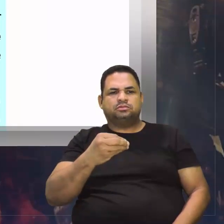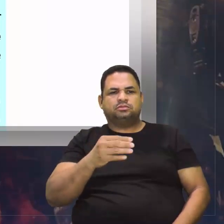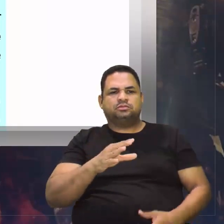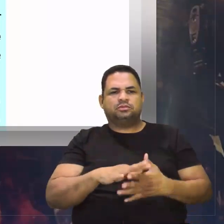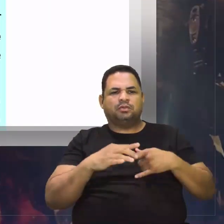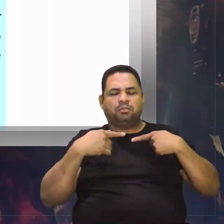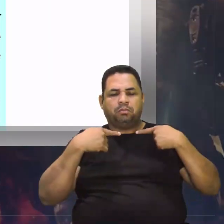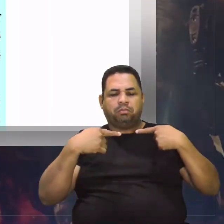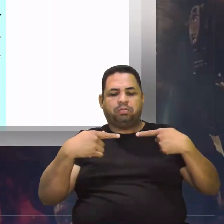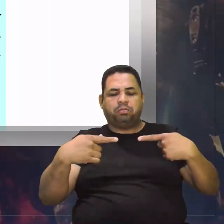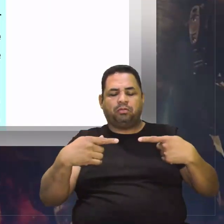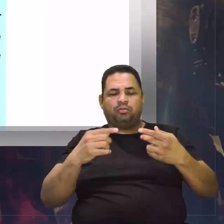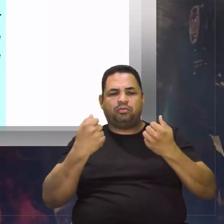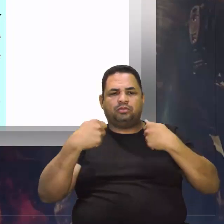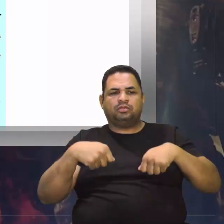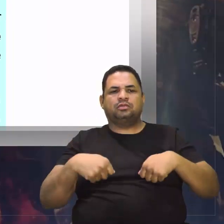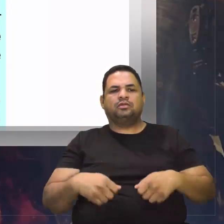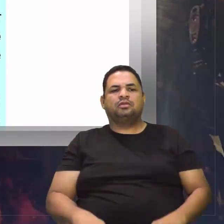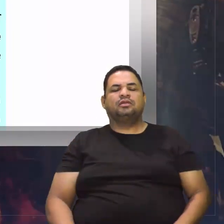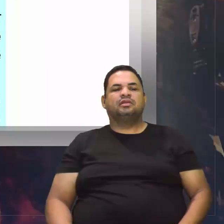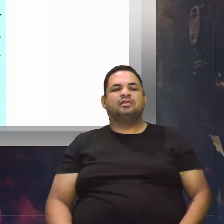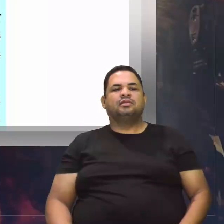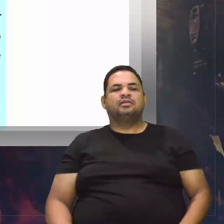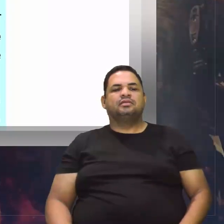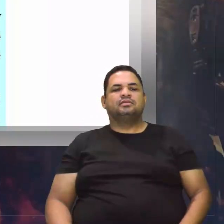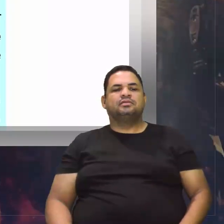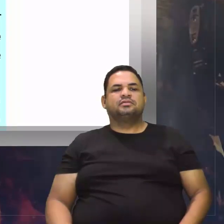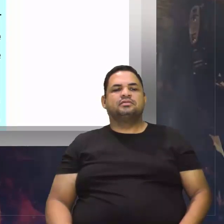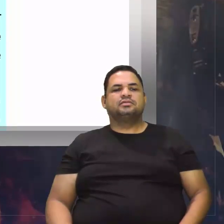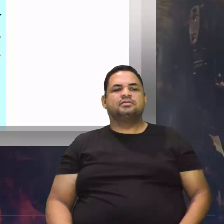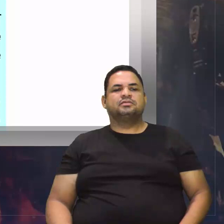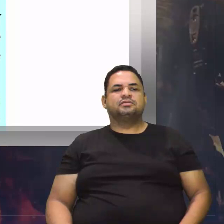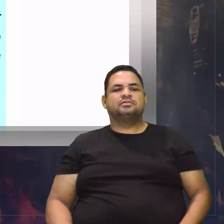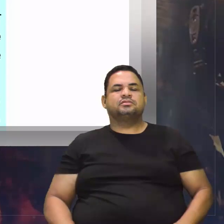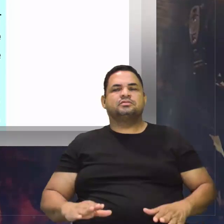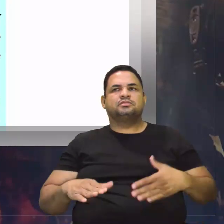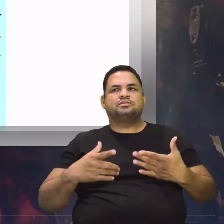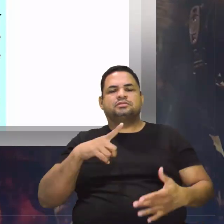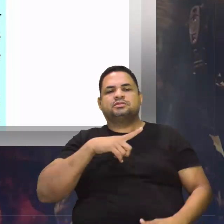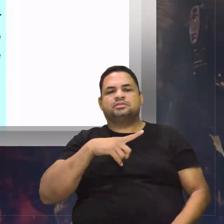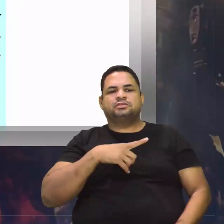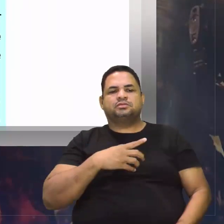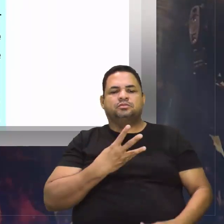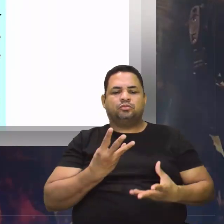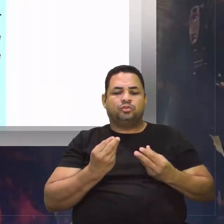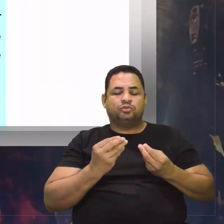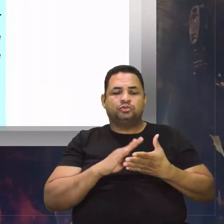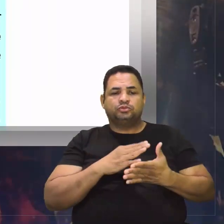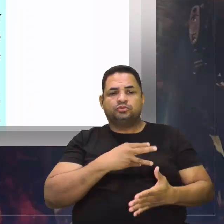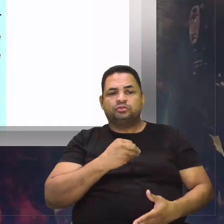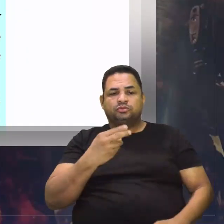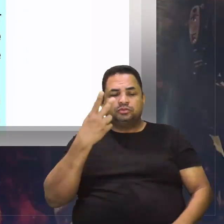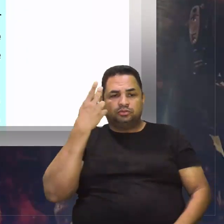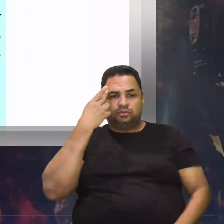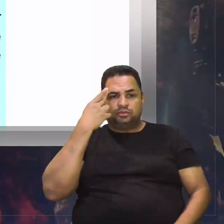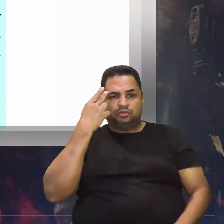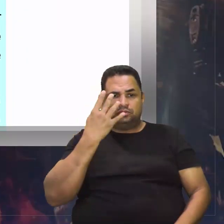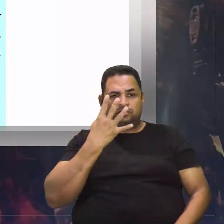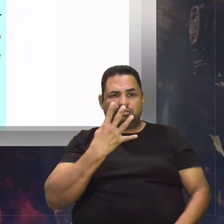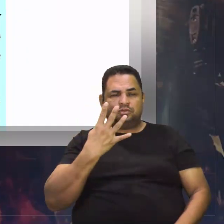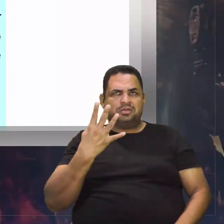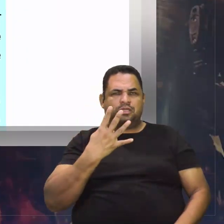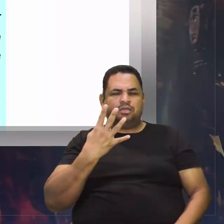disputar o poder. Pois é. Quando você tinha muitos filhos, e geralmente quase da